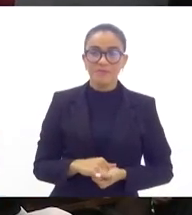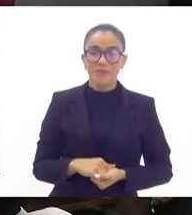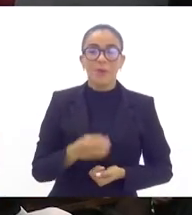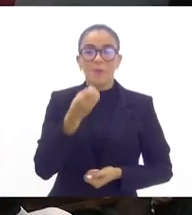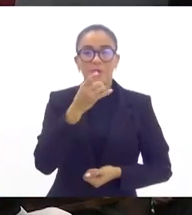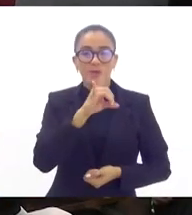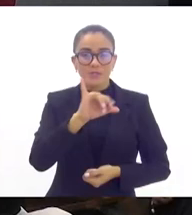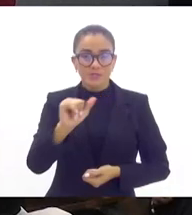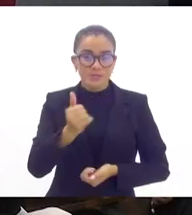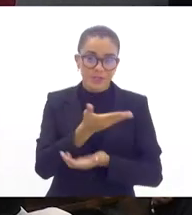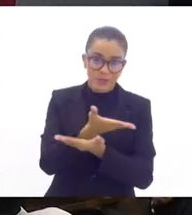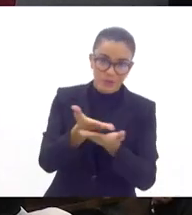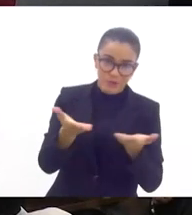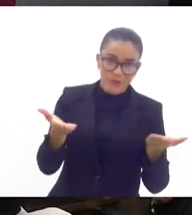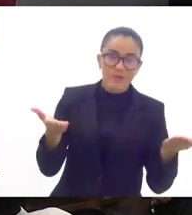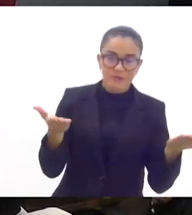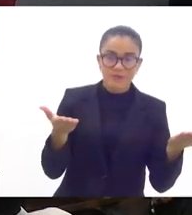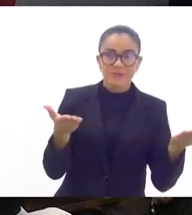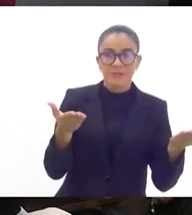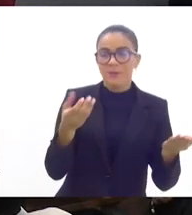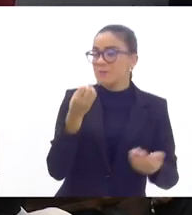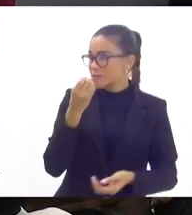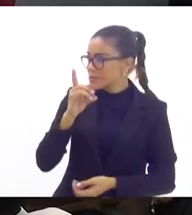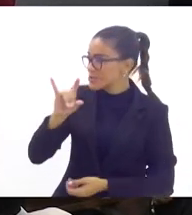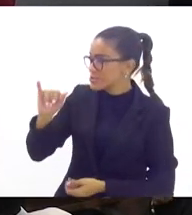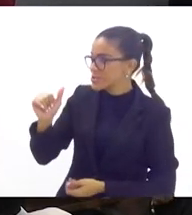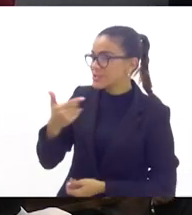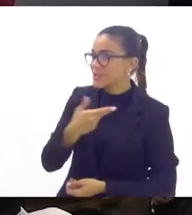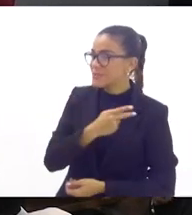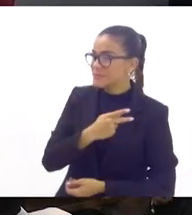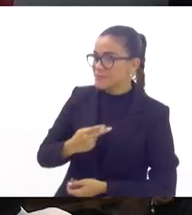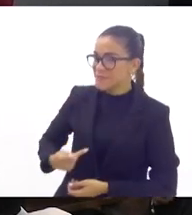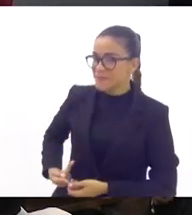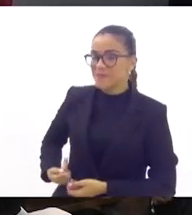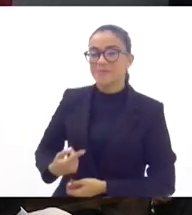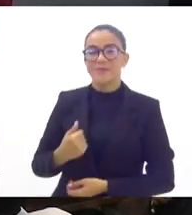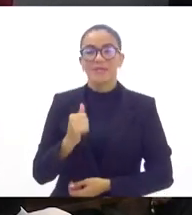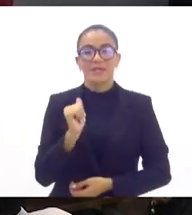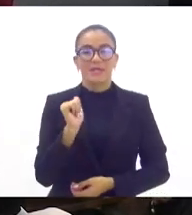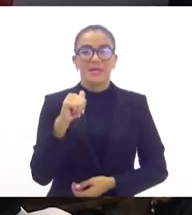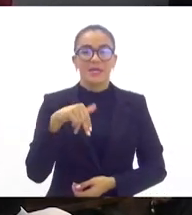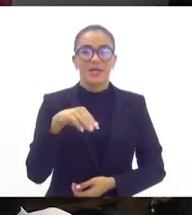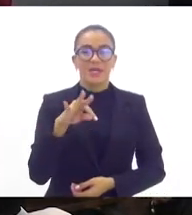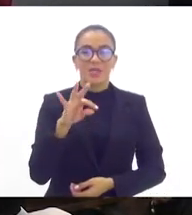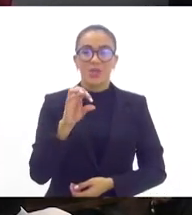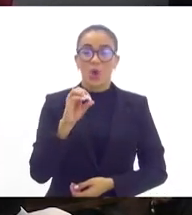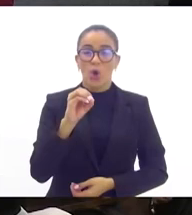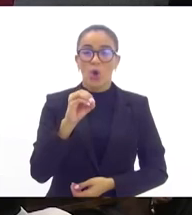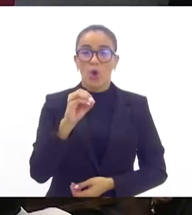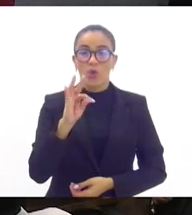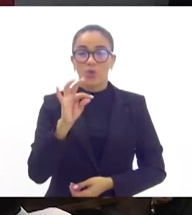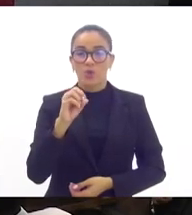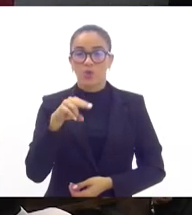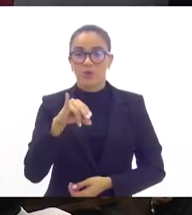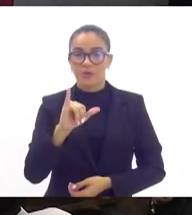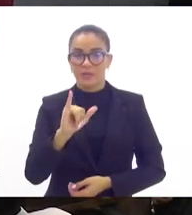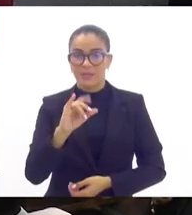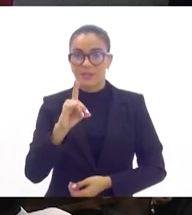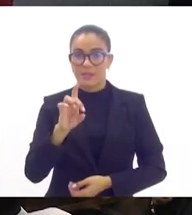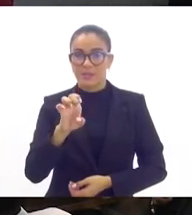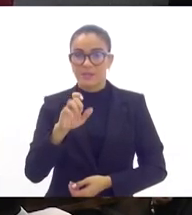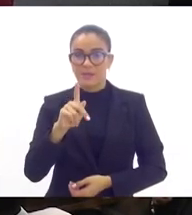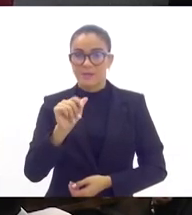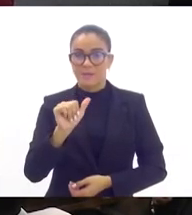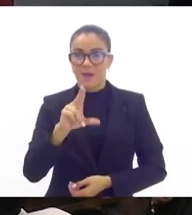a todos Bom dia presidente Deputado Antônio de Paula Meu amigo cumprimenta que toda a